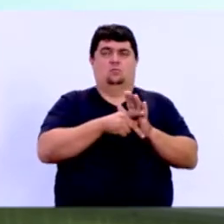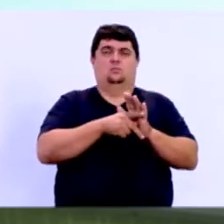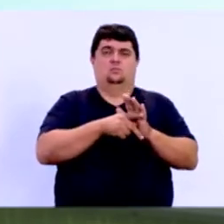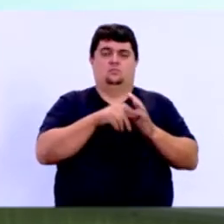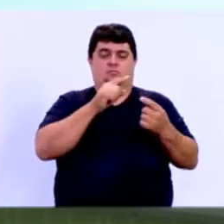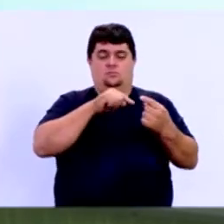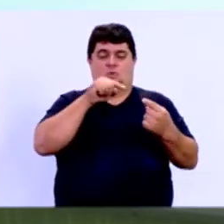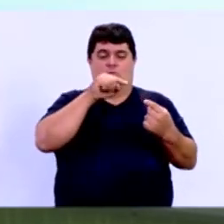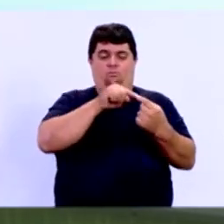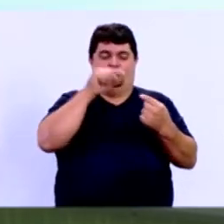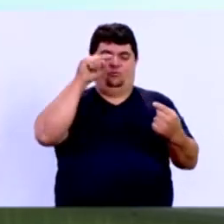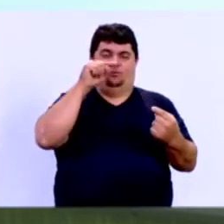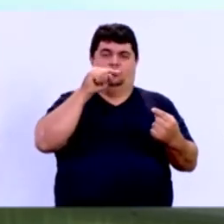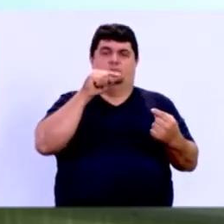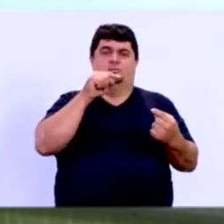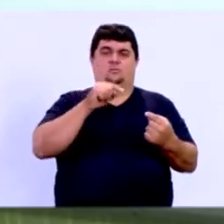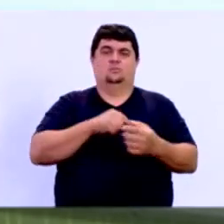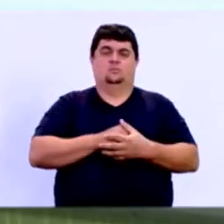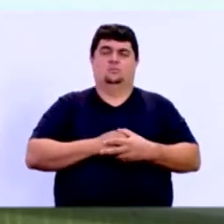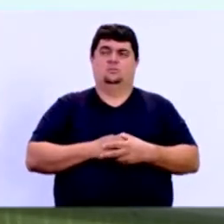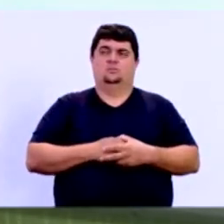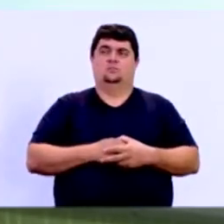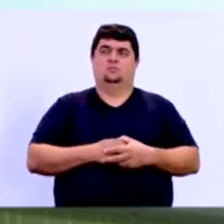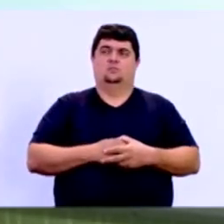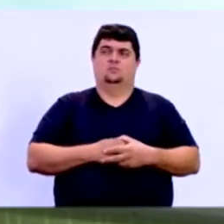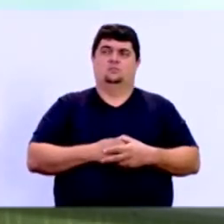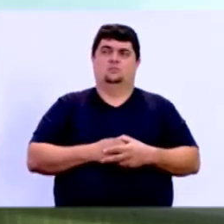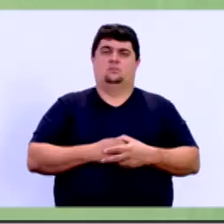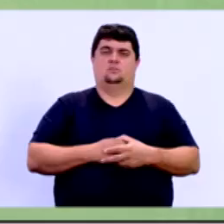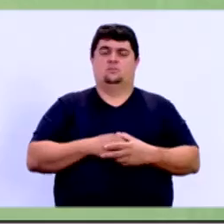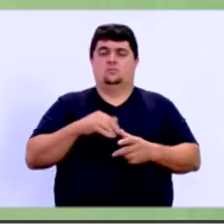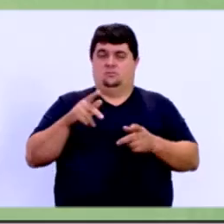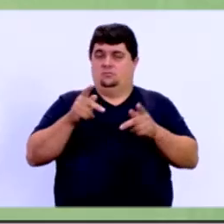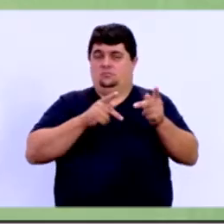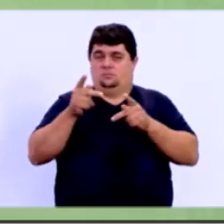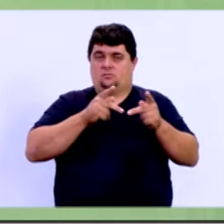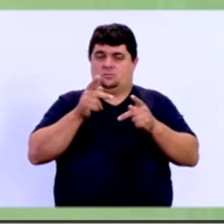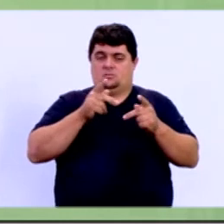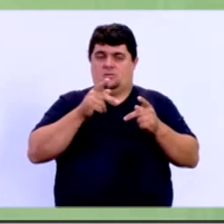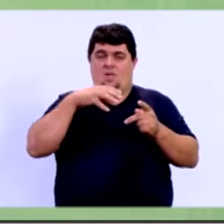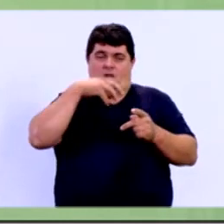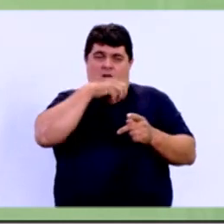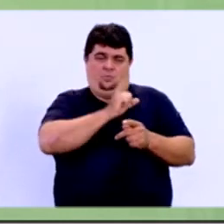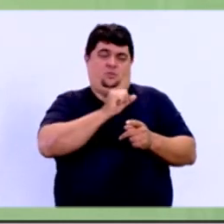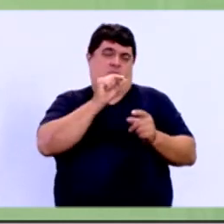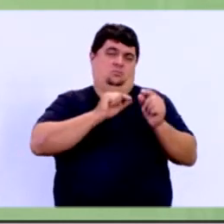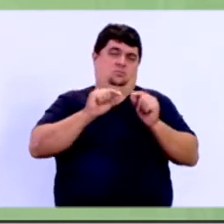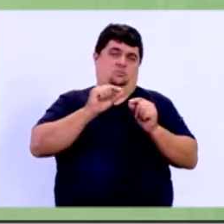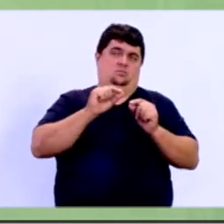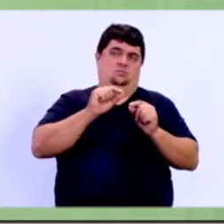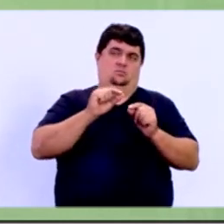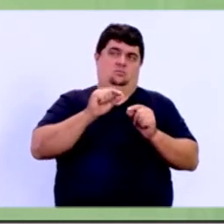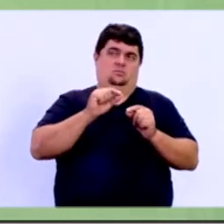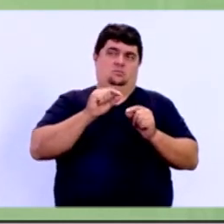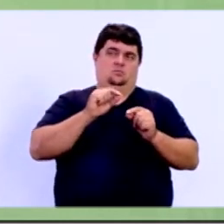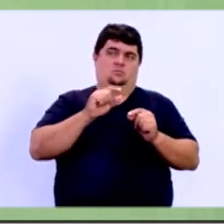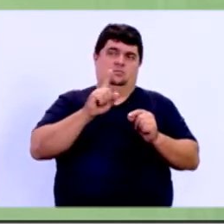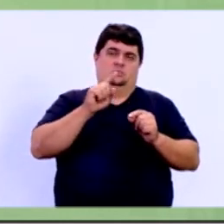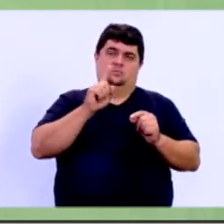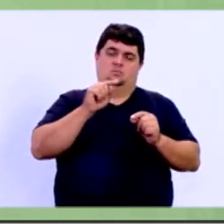uma especificidade maior. Tá? Então, esse planejamento de curto prazo, né, ele